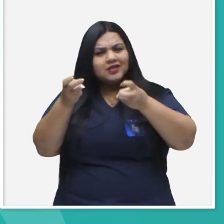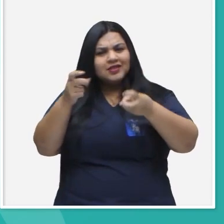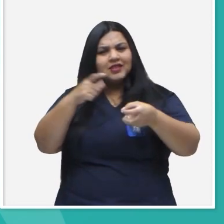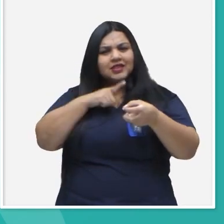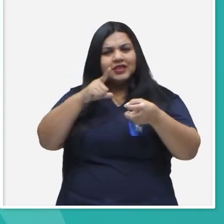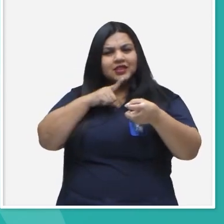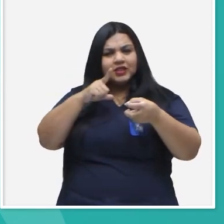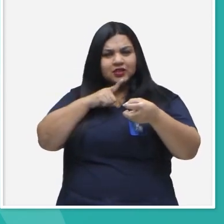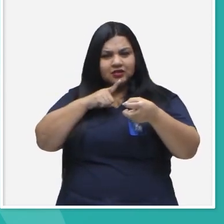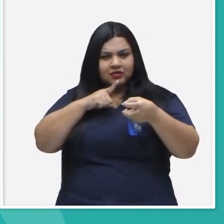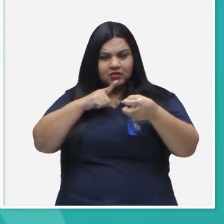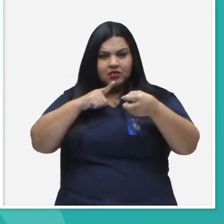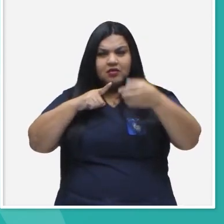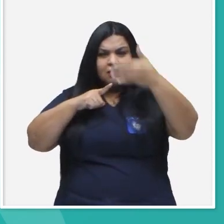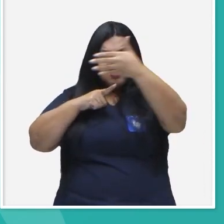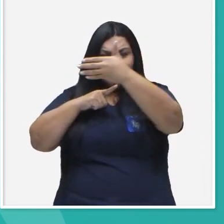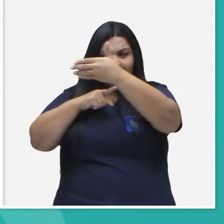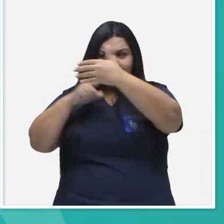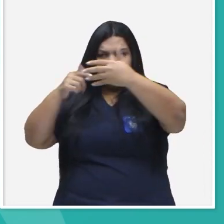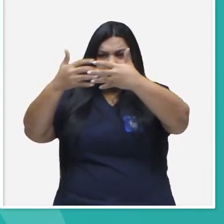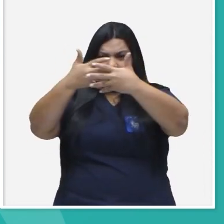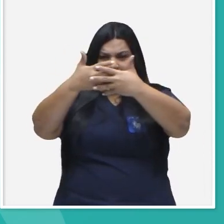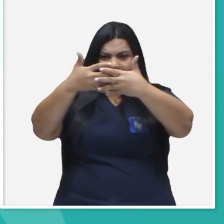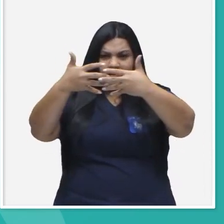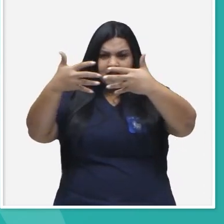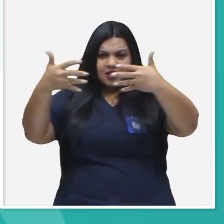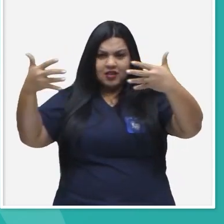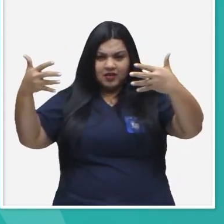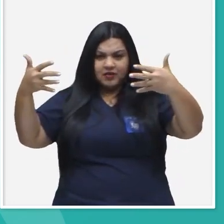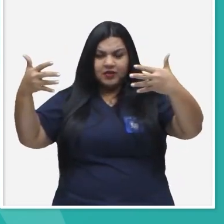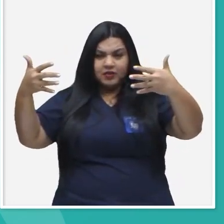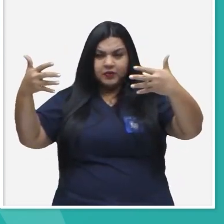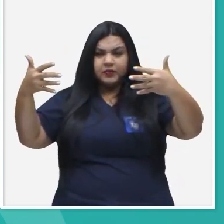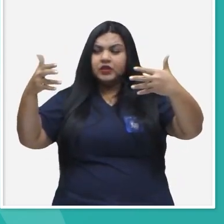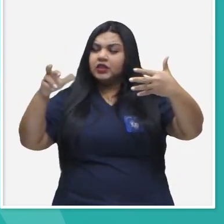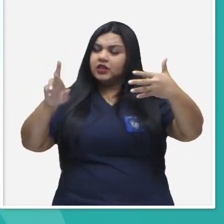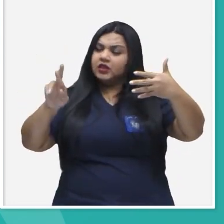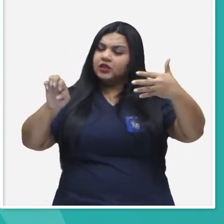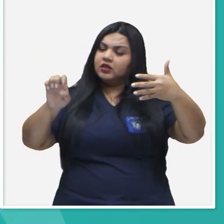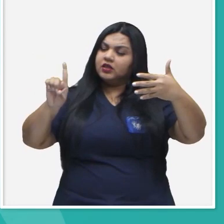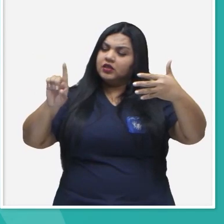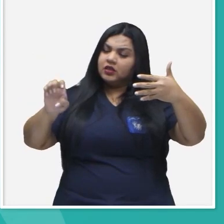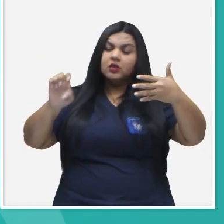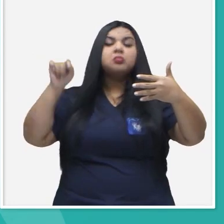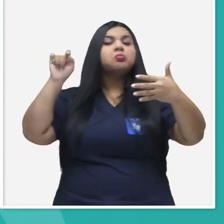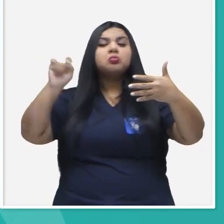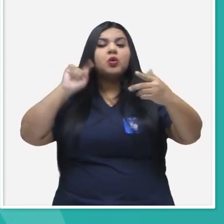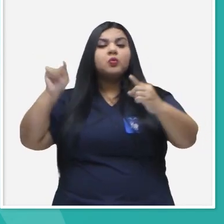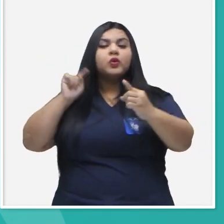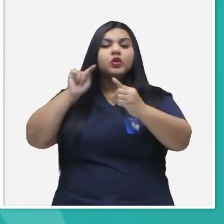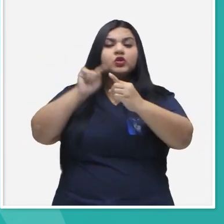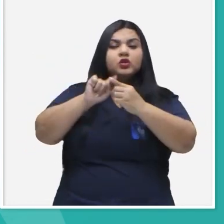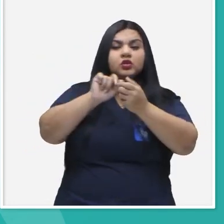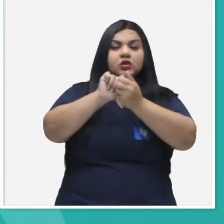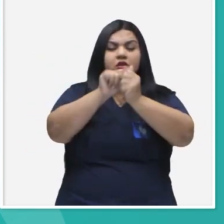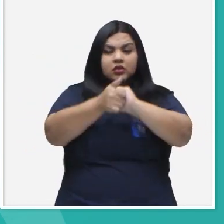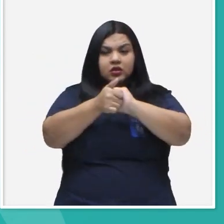um equipamento aí entre as duas equipes, que é a rede, né? O objetivo desse